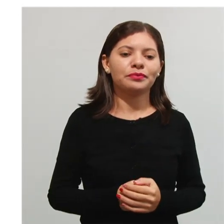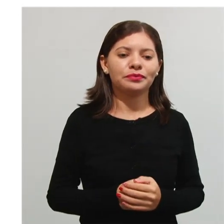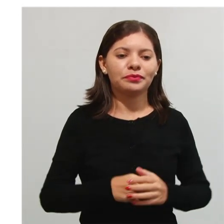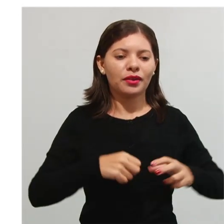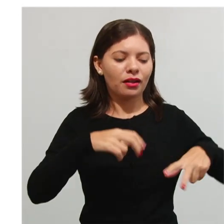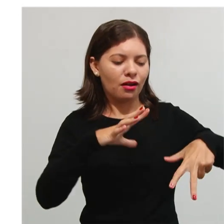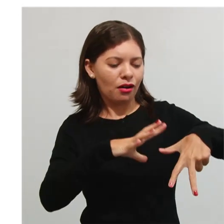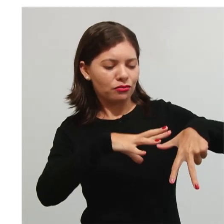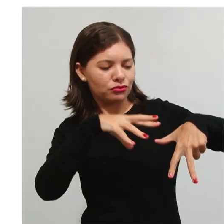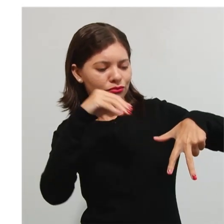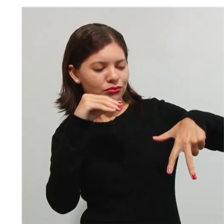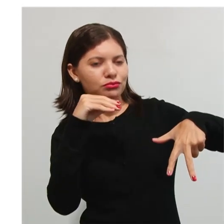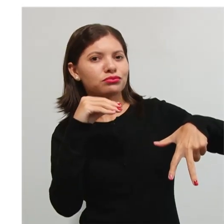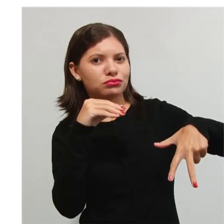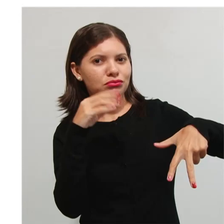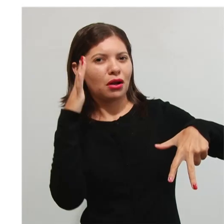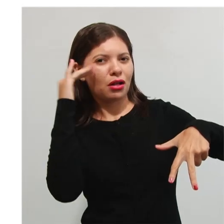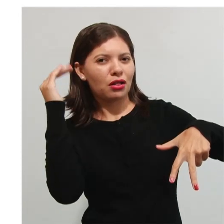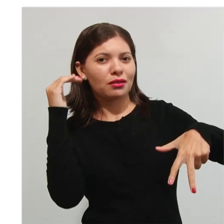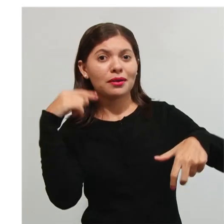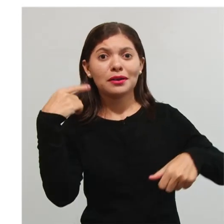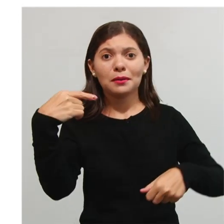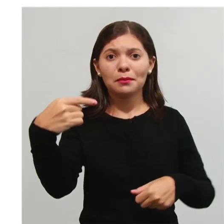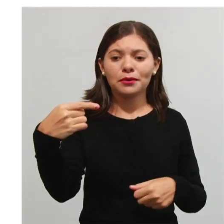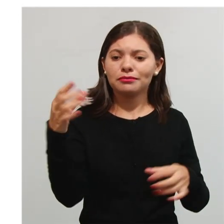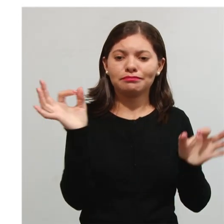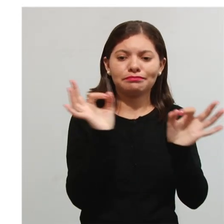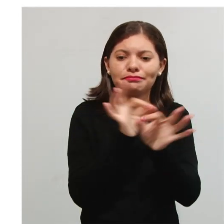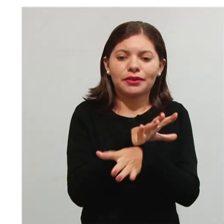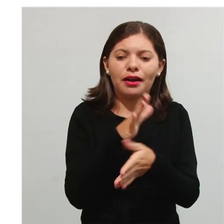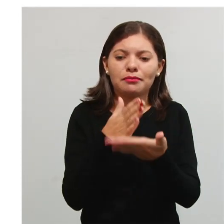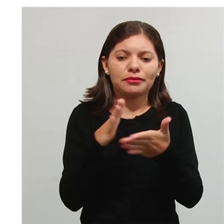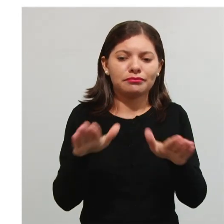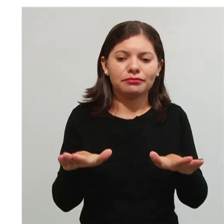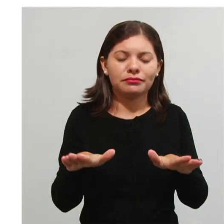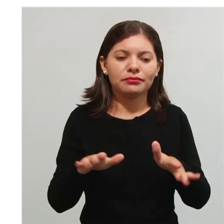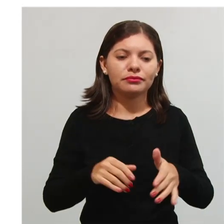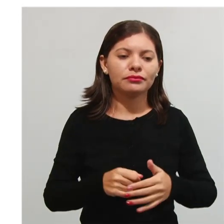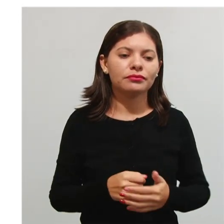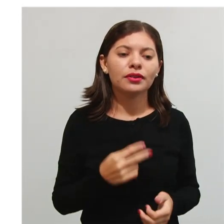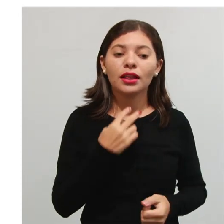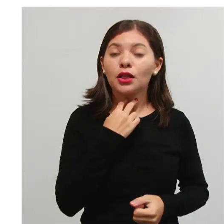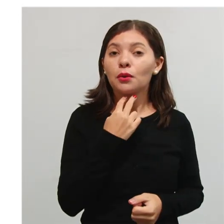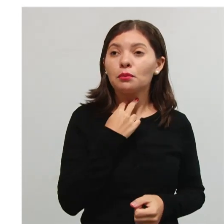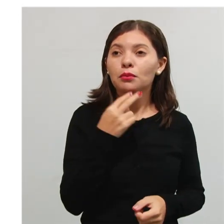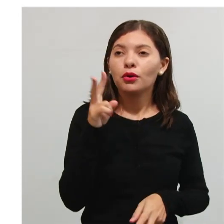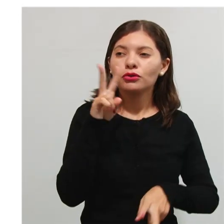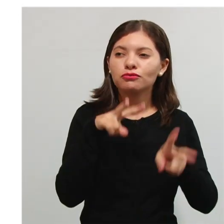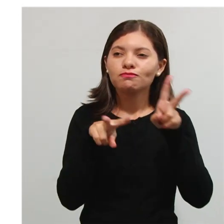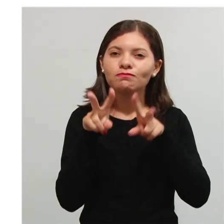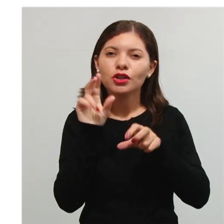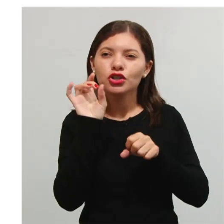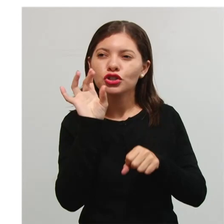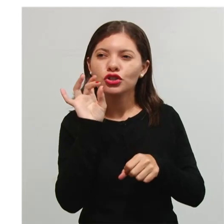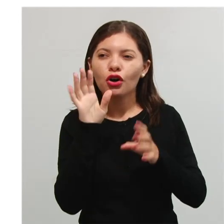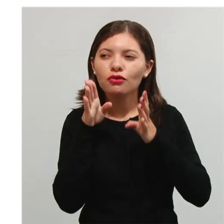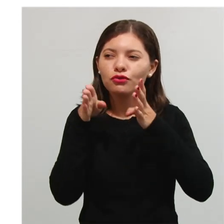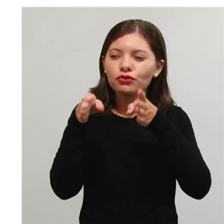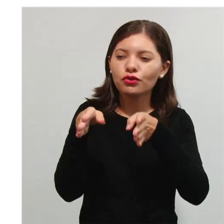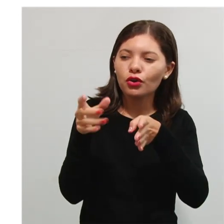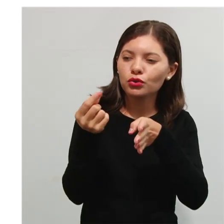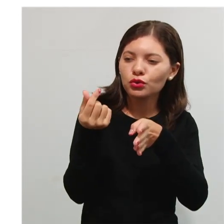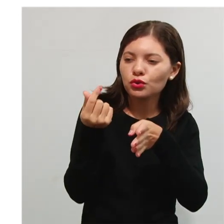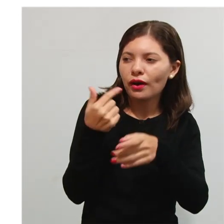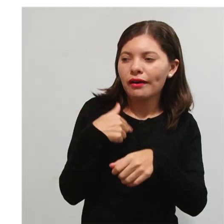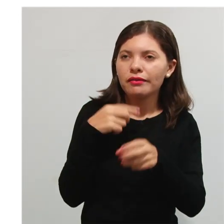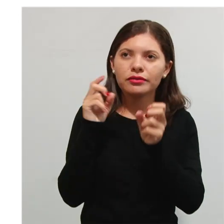depois volta, mas não tem uma constância. Outra coisa, você não pode visar apenas o lucro. Ah, eu só vou